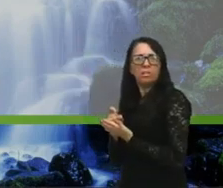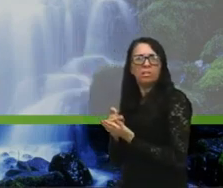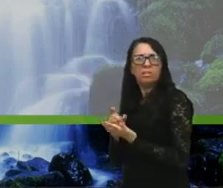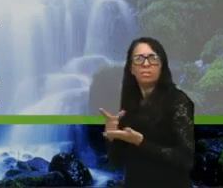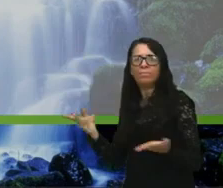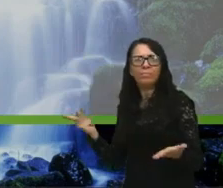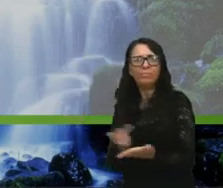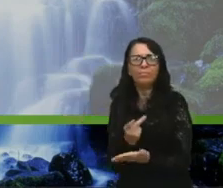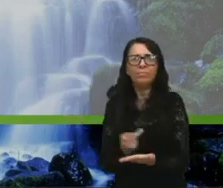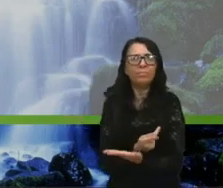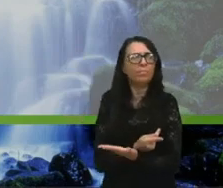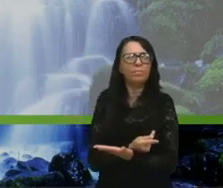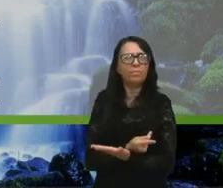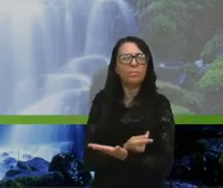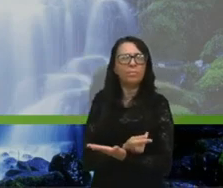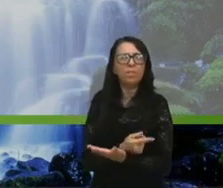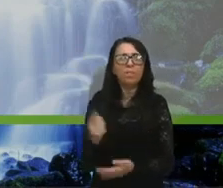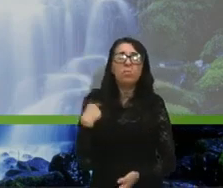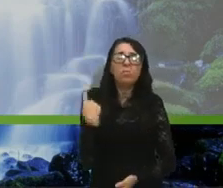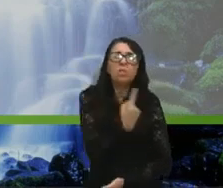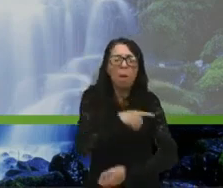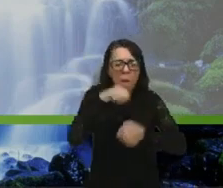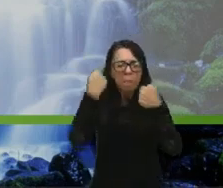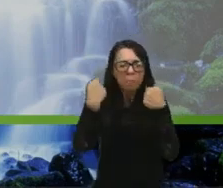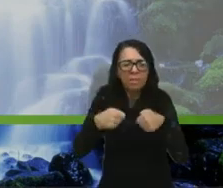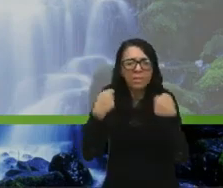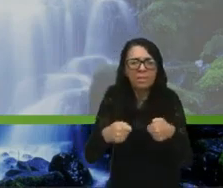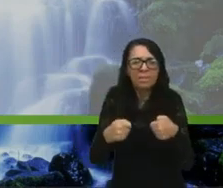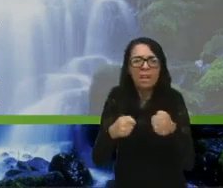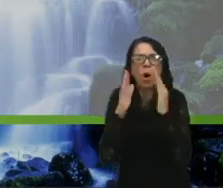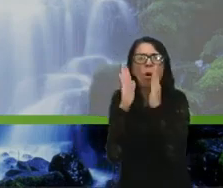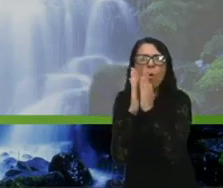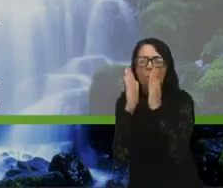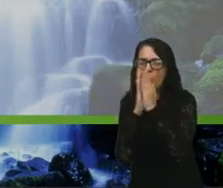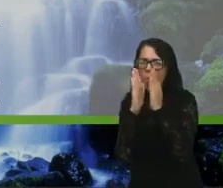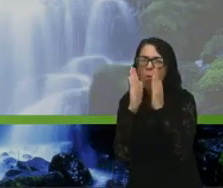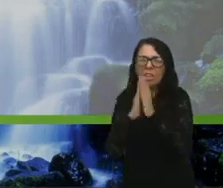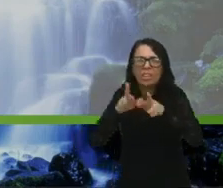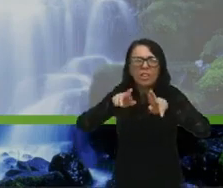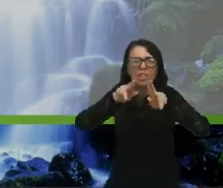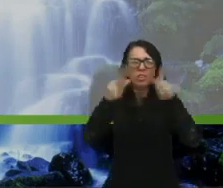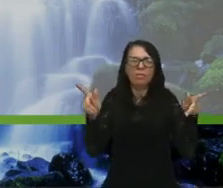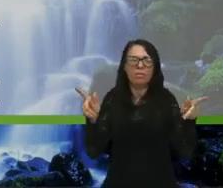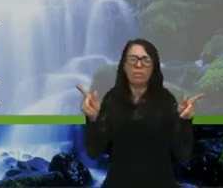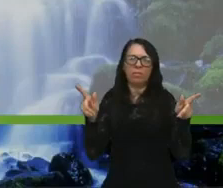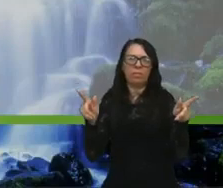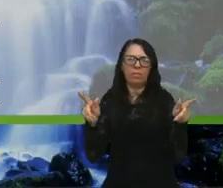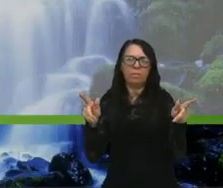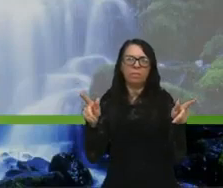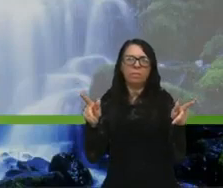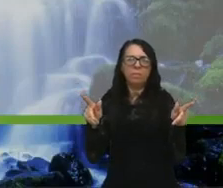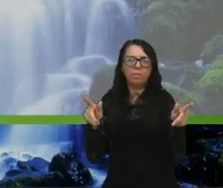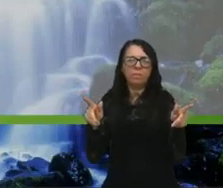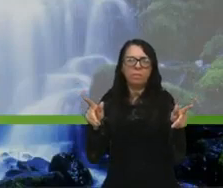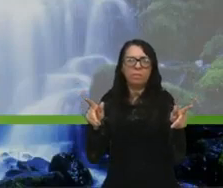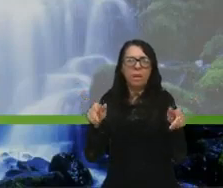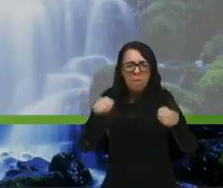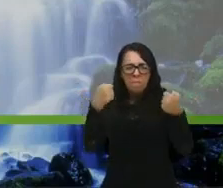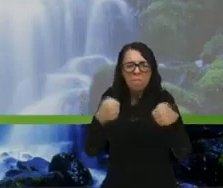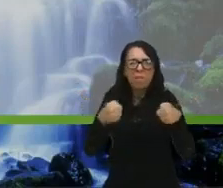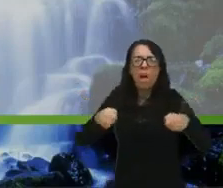vidas. Temos que orar para que o poder do Espírito Santo mude o nosso coração, nos